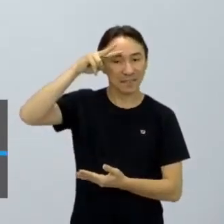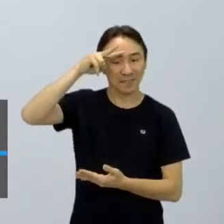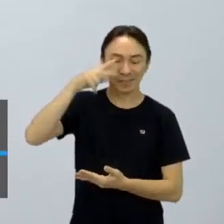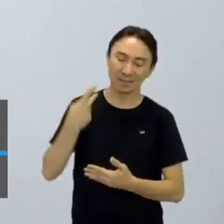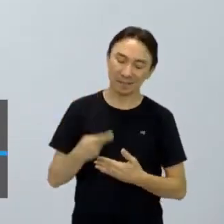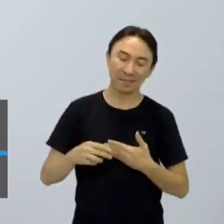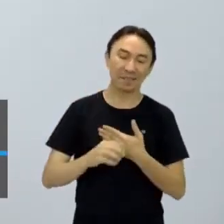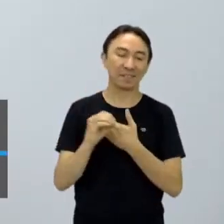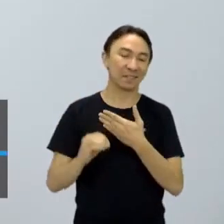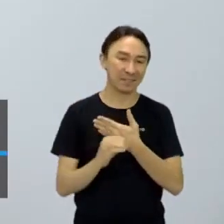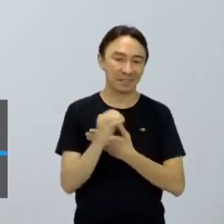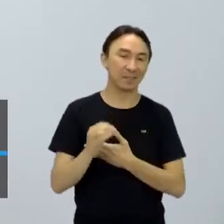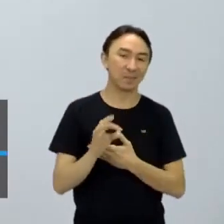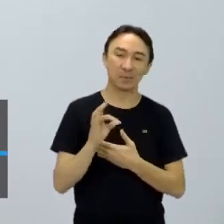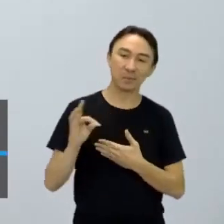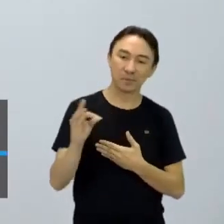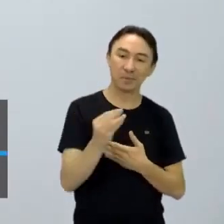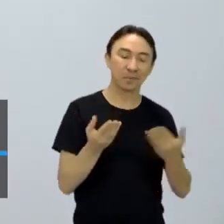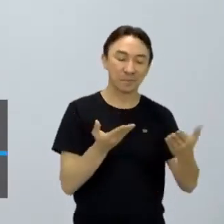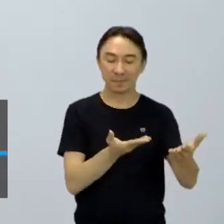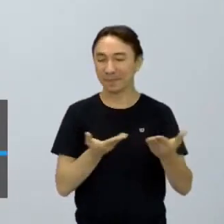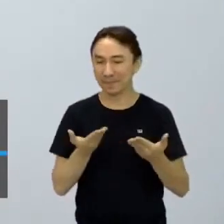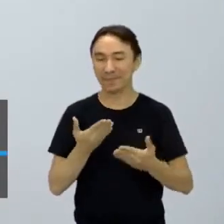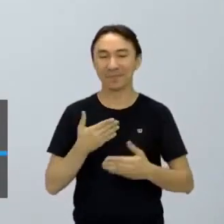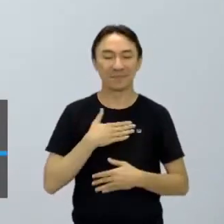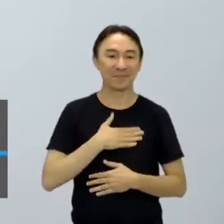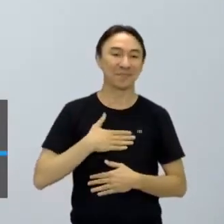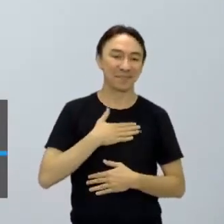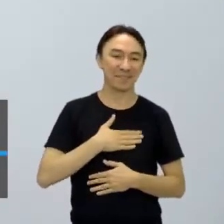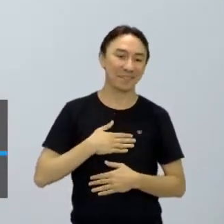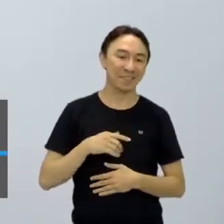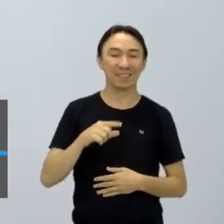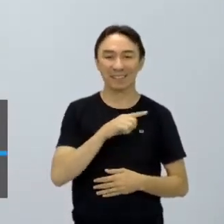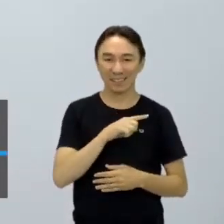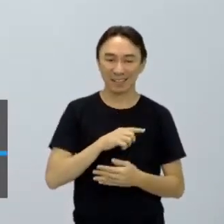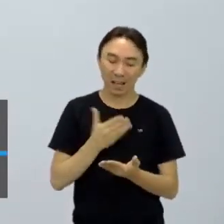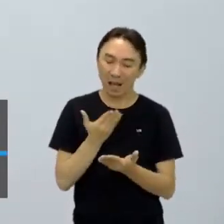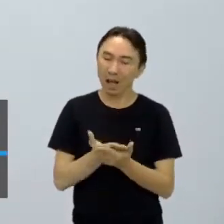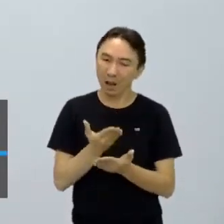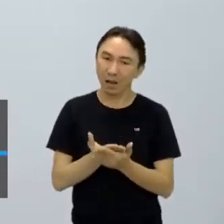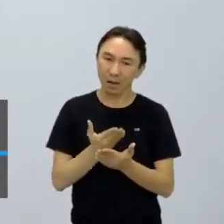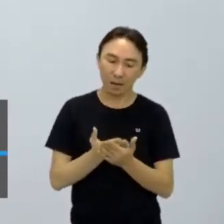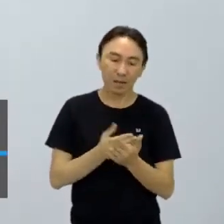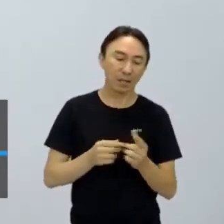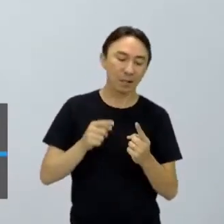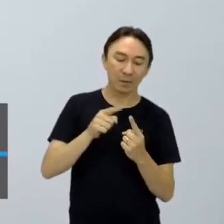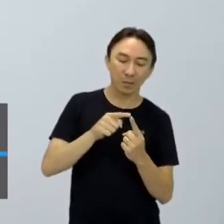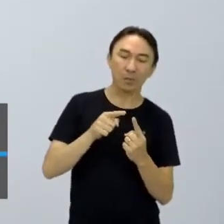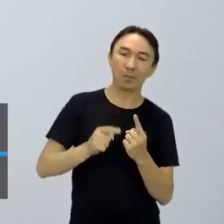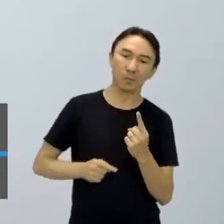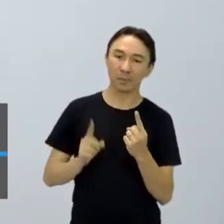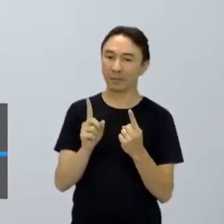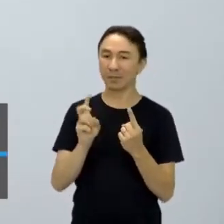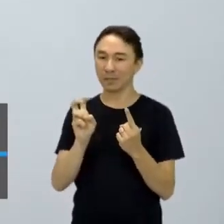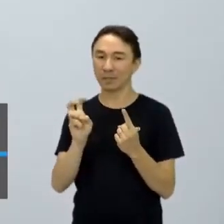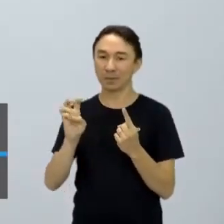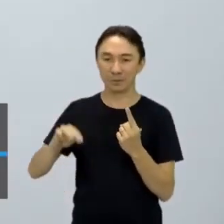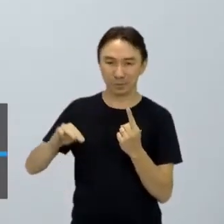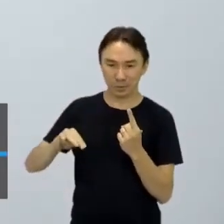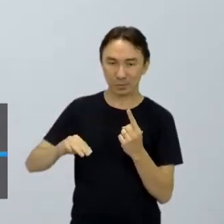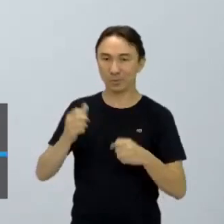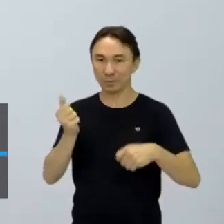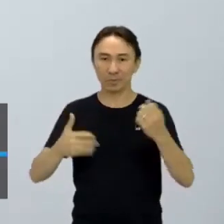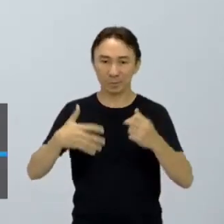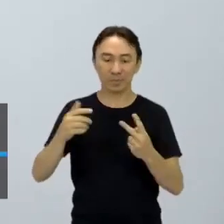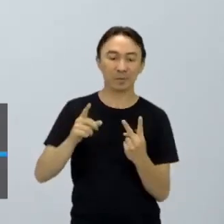bem-vindos. Nós estamos aí com essa programação de aulas de 15 minutos de explicação, mais 15 minutos de interação, mais